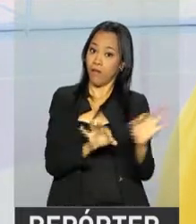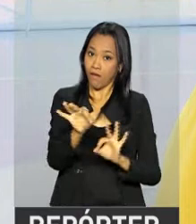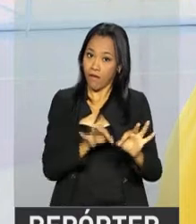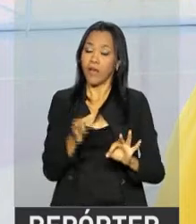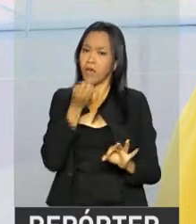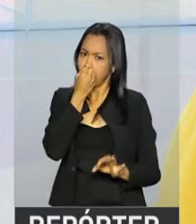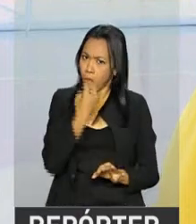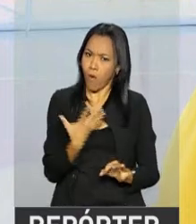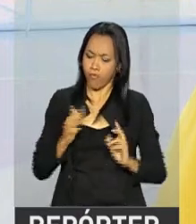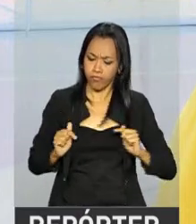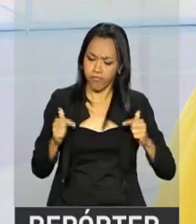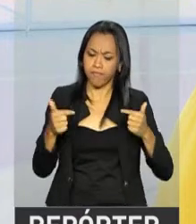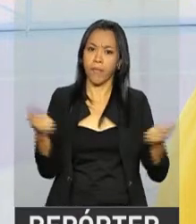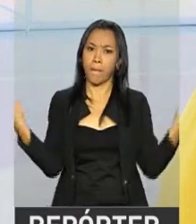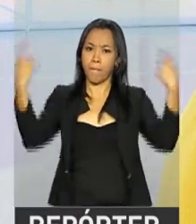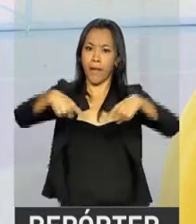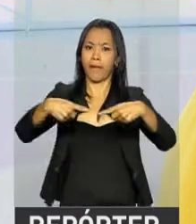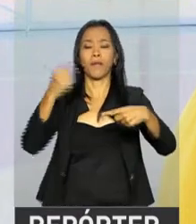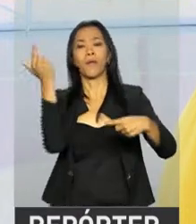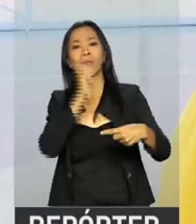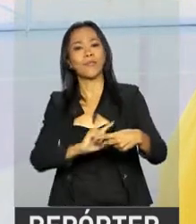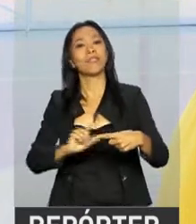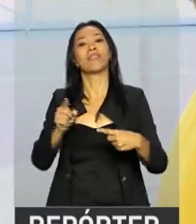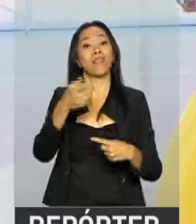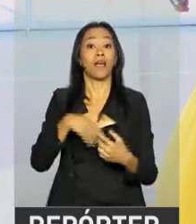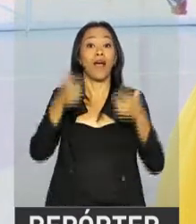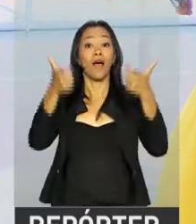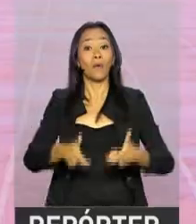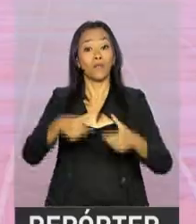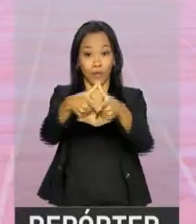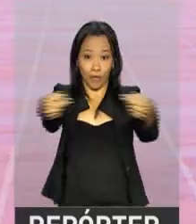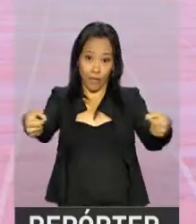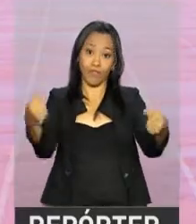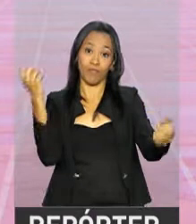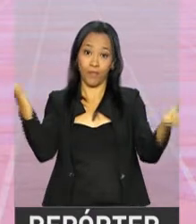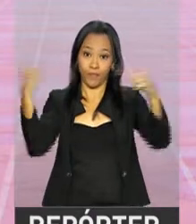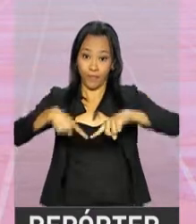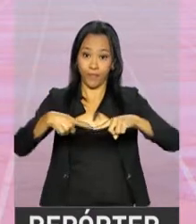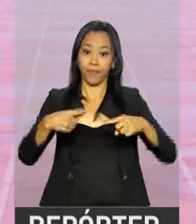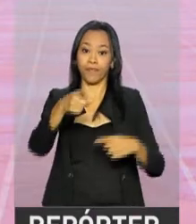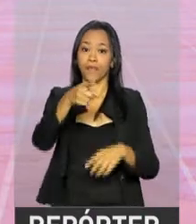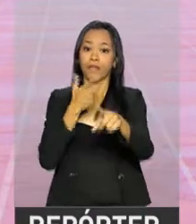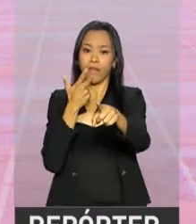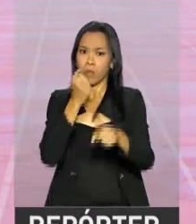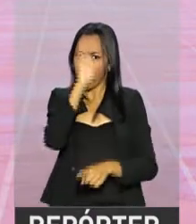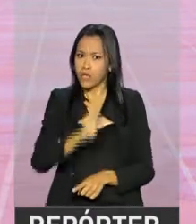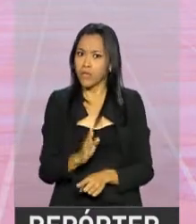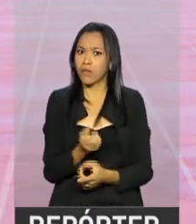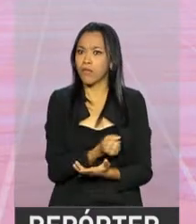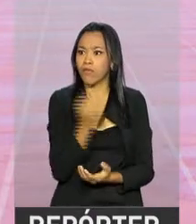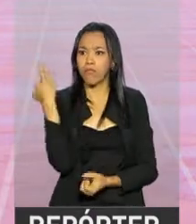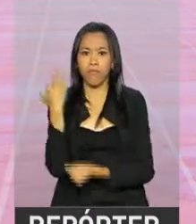bom resultado nesse campeonato mundial agora para se classificar para a Paralimpíada de Tóquio, no Japão. O Brasil é um celeiro de atletas, né? O que a gente